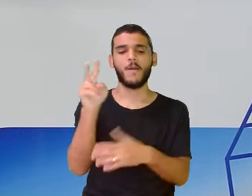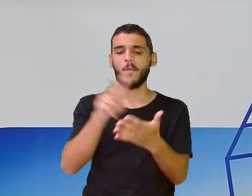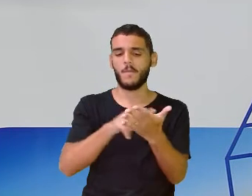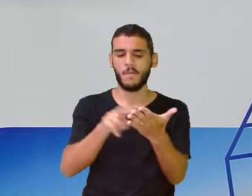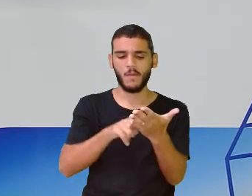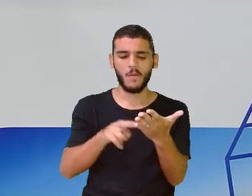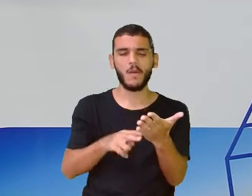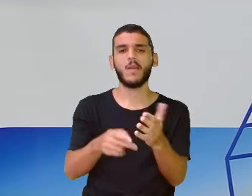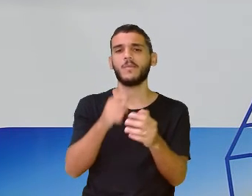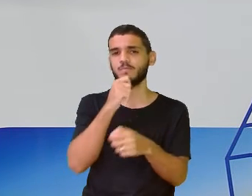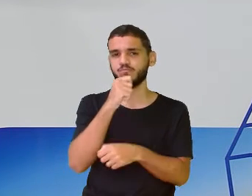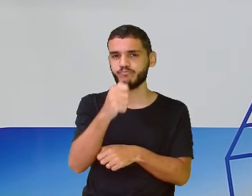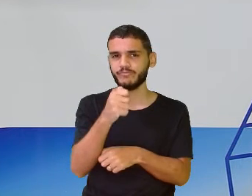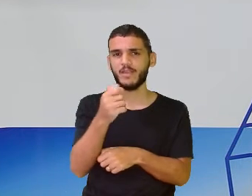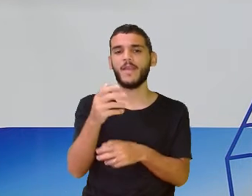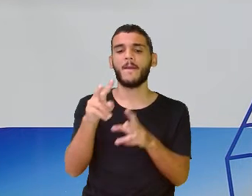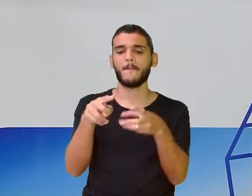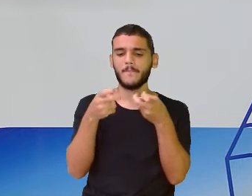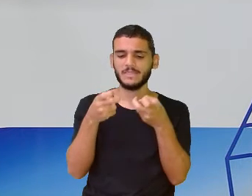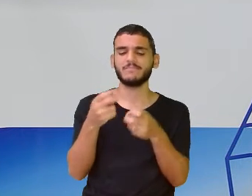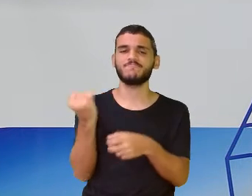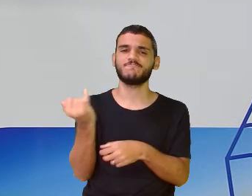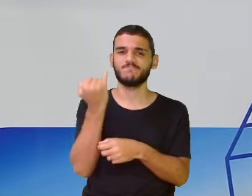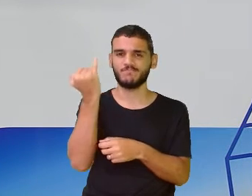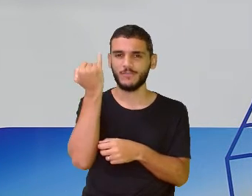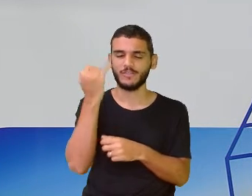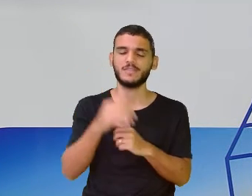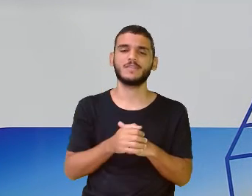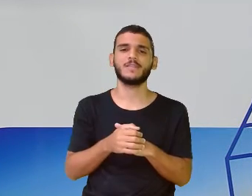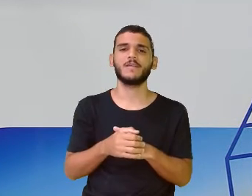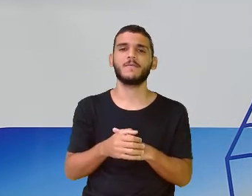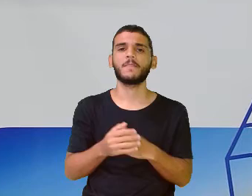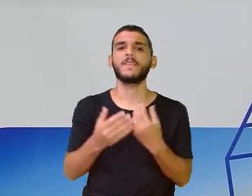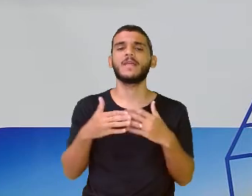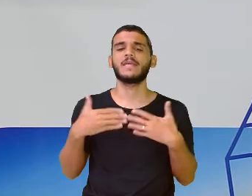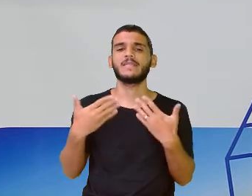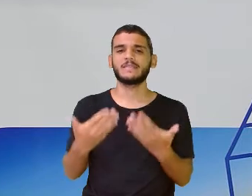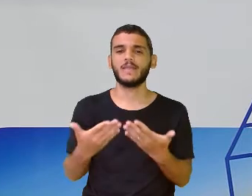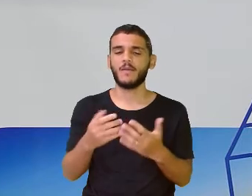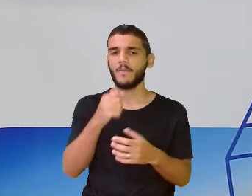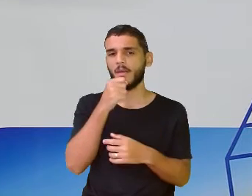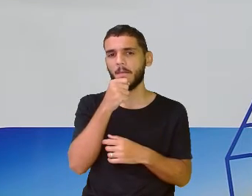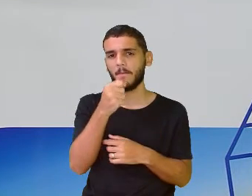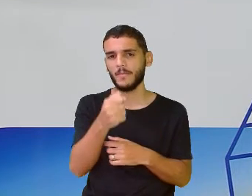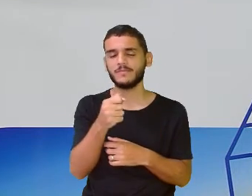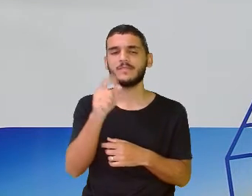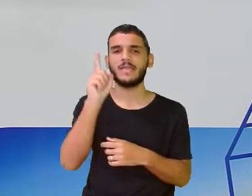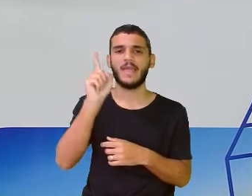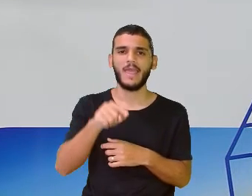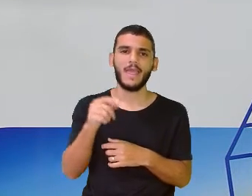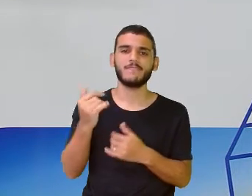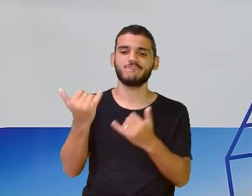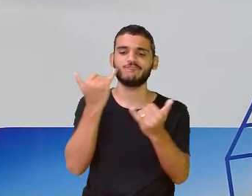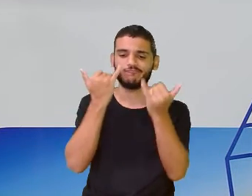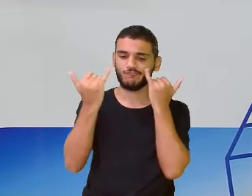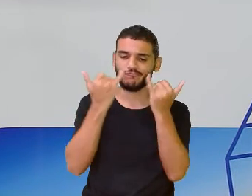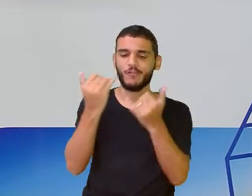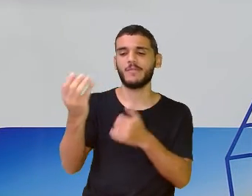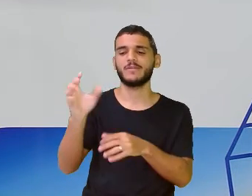muito interessante e muito bacana essa iniciativa. Então, veja como a reportagem tem esse papel de sempre nos informar,